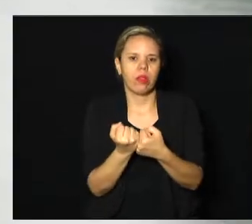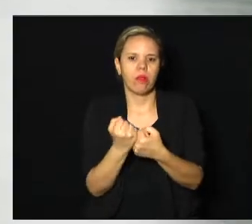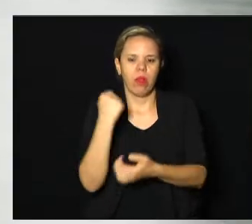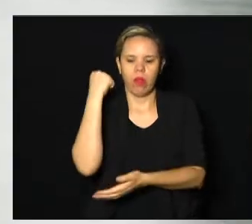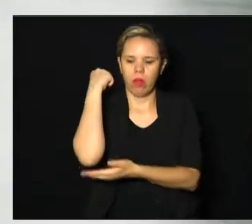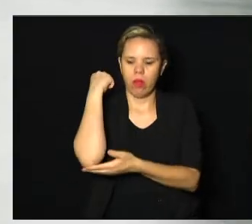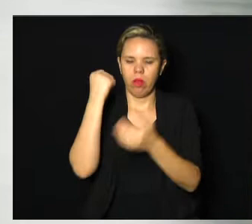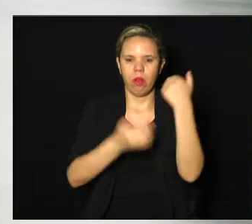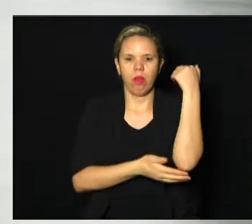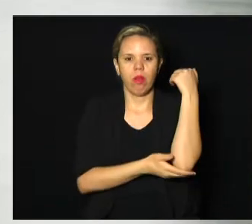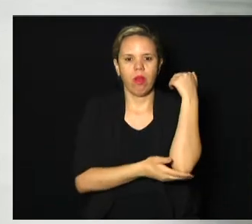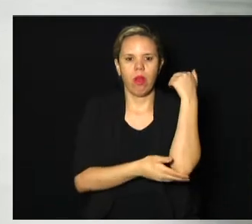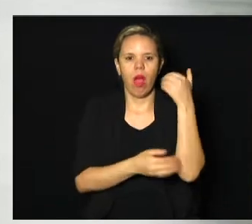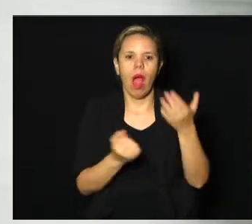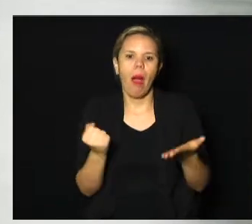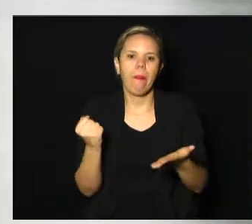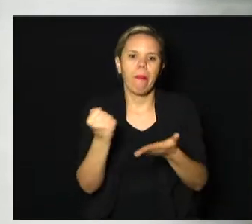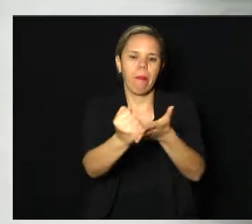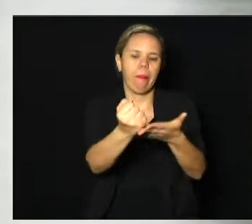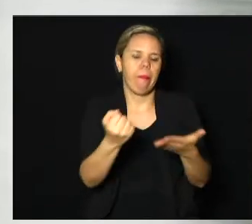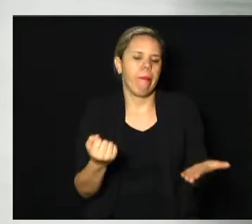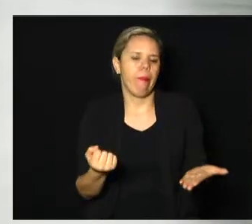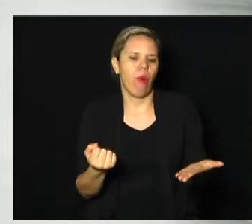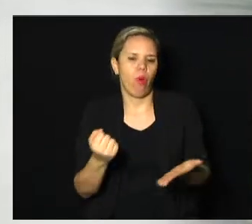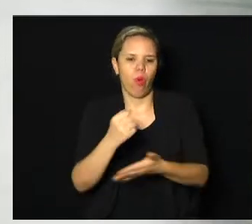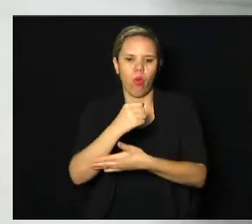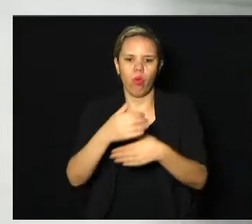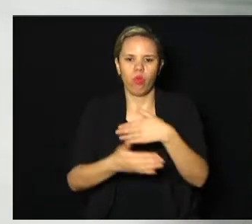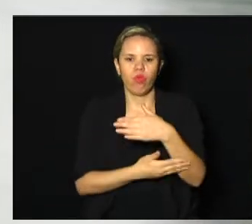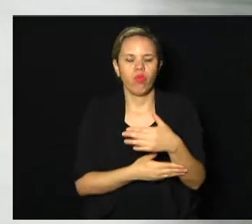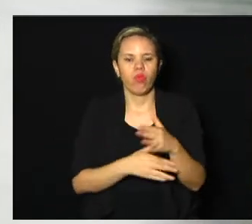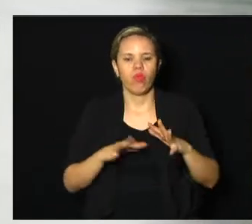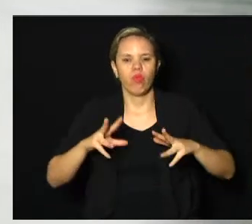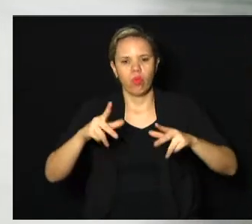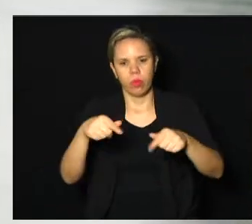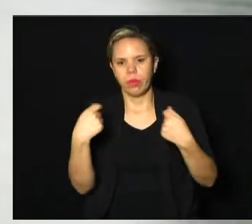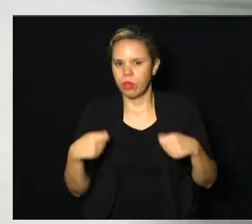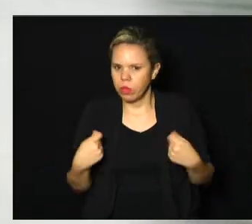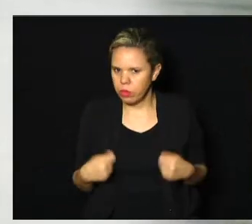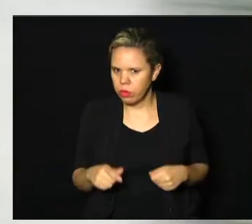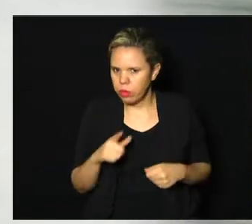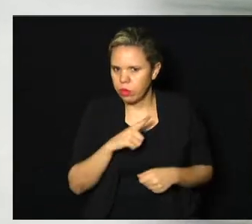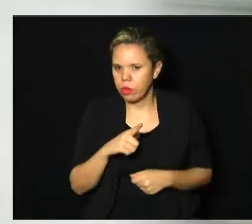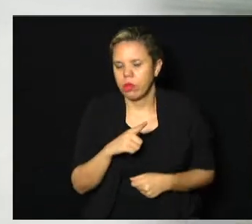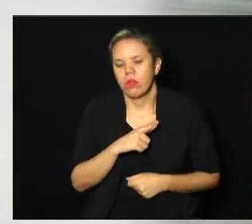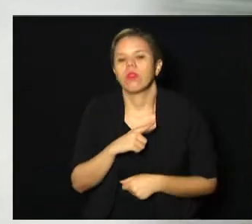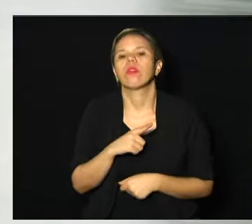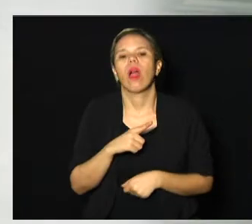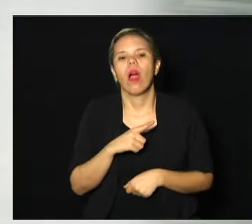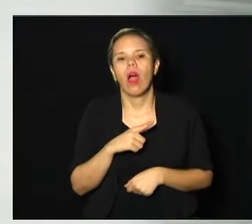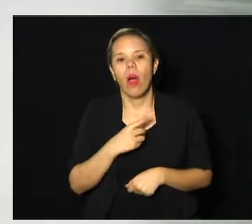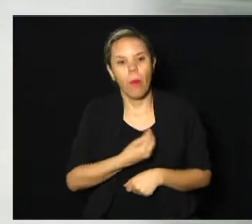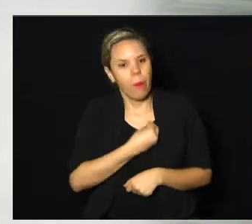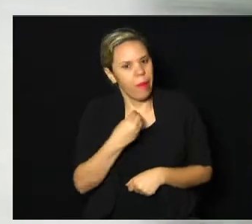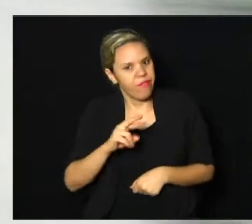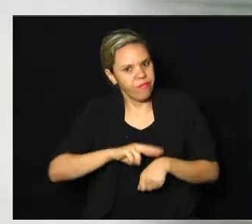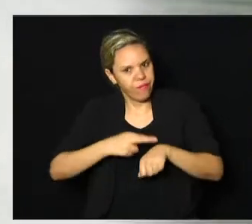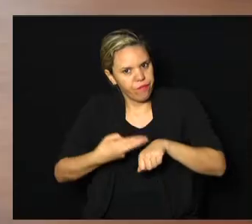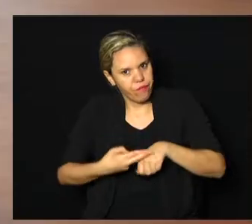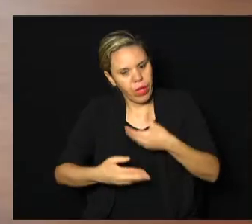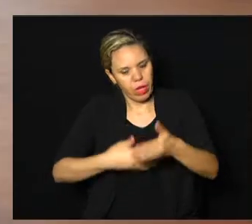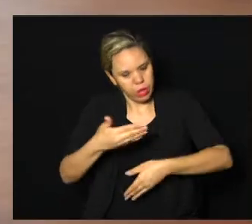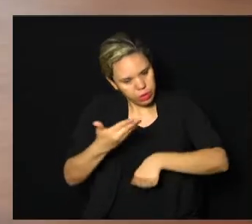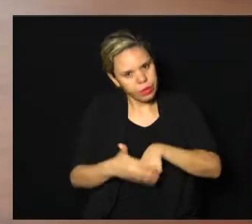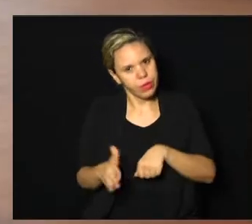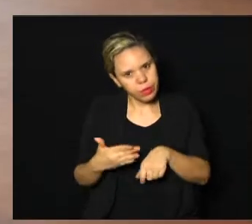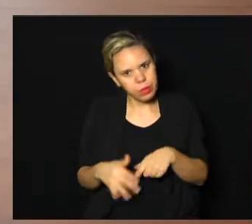com o apoio do antebraço, mas a gente precisa também, mais do que tudo isso, de ter uma rotina ativa de